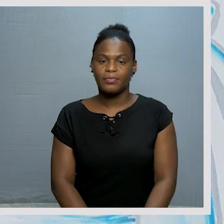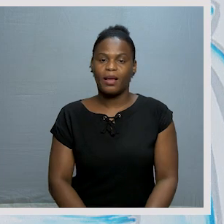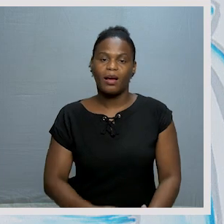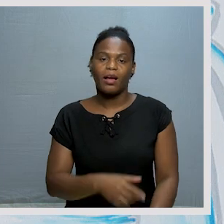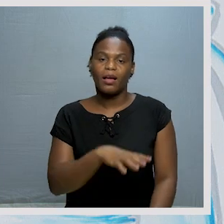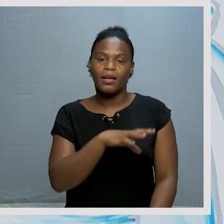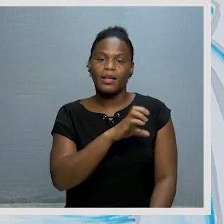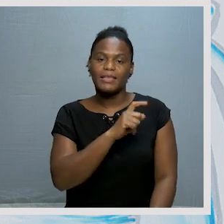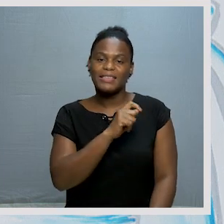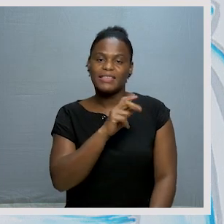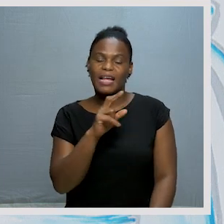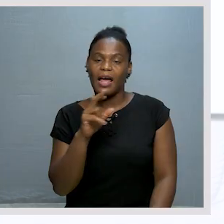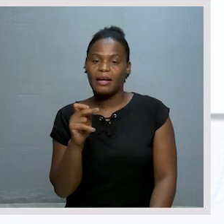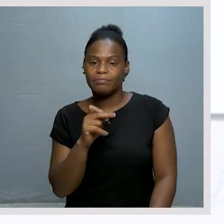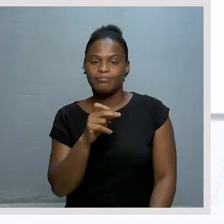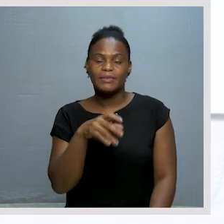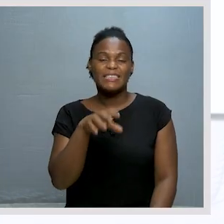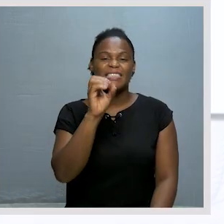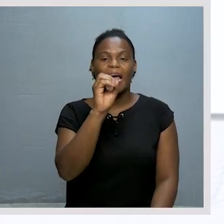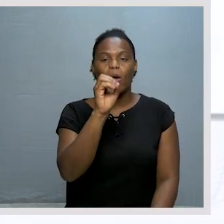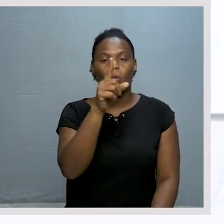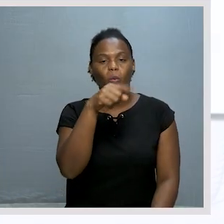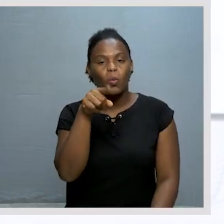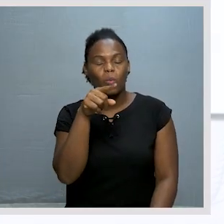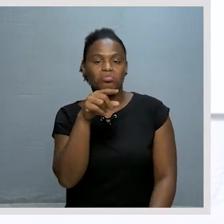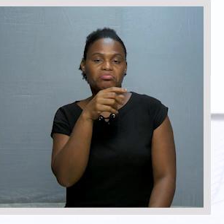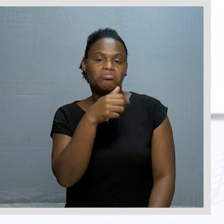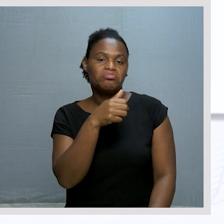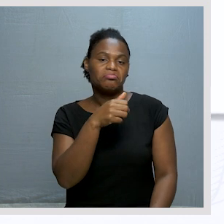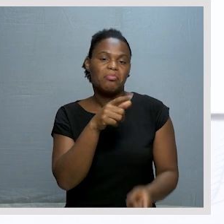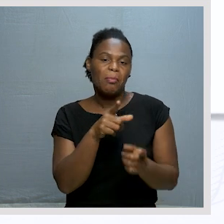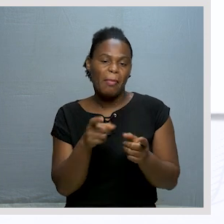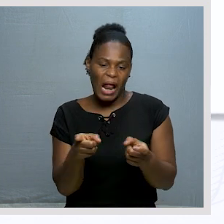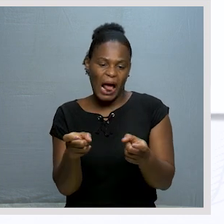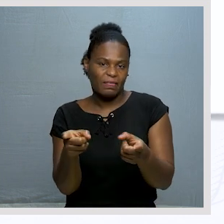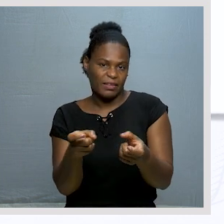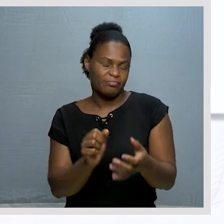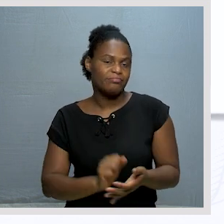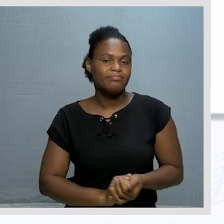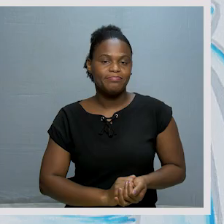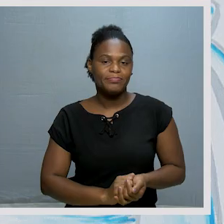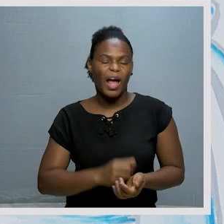Serra, zero, barata e arroz.